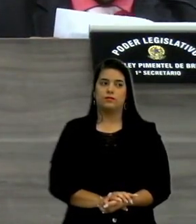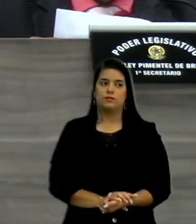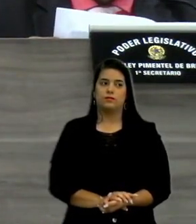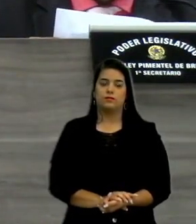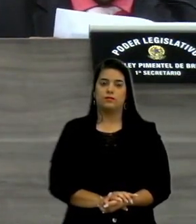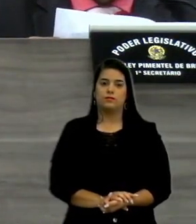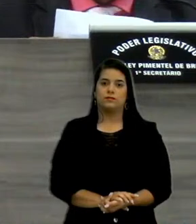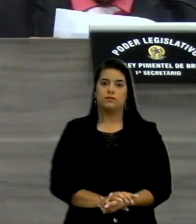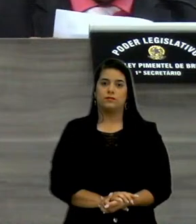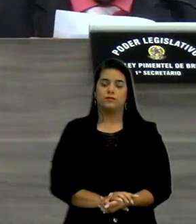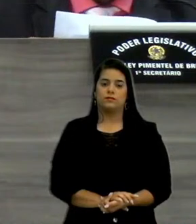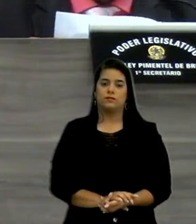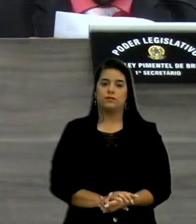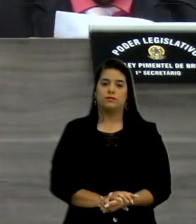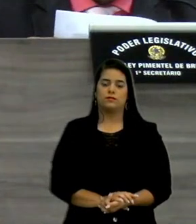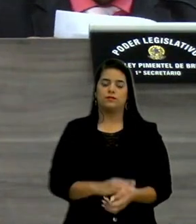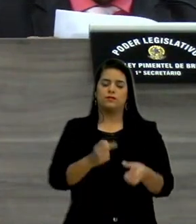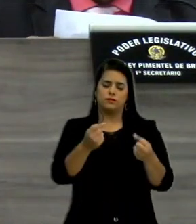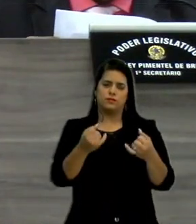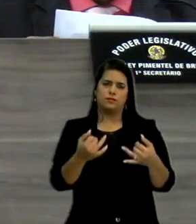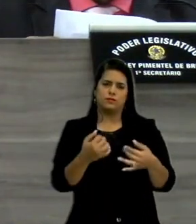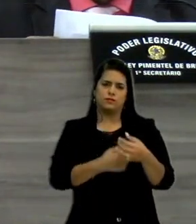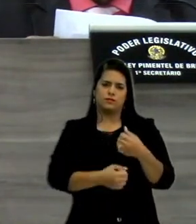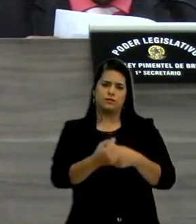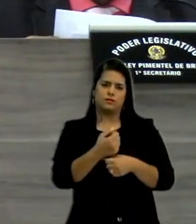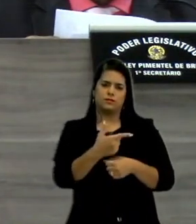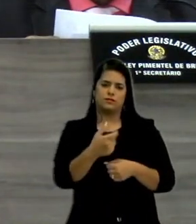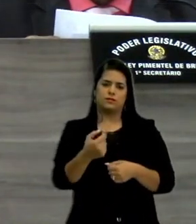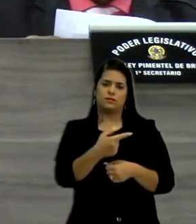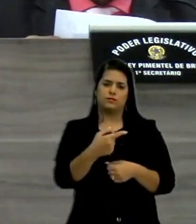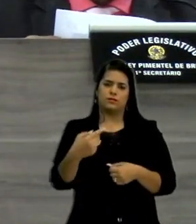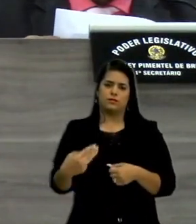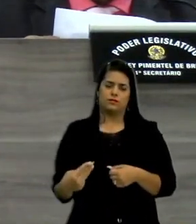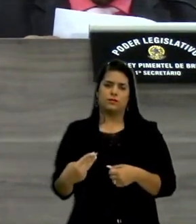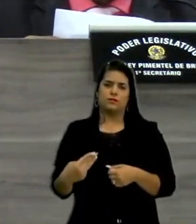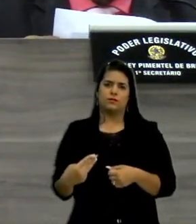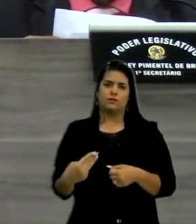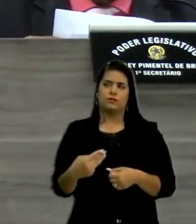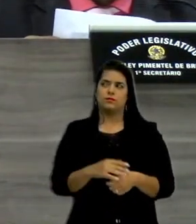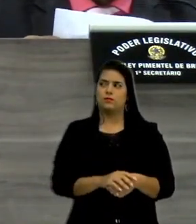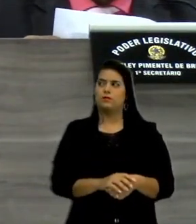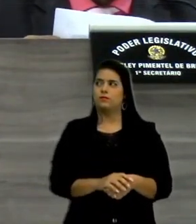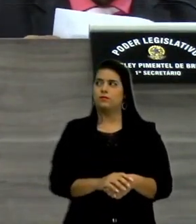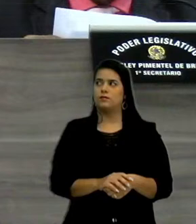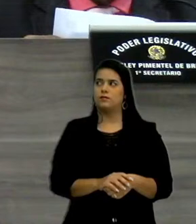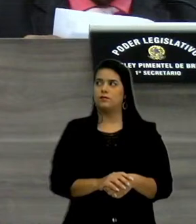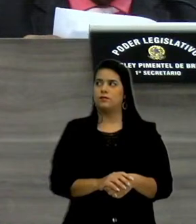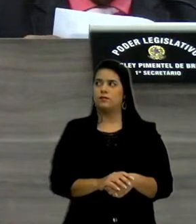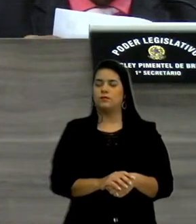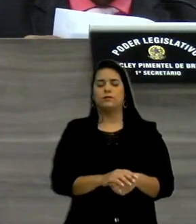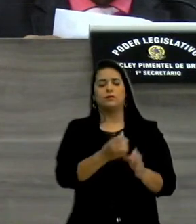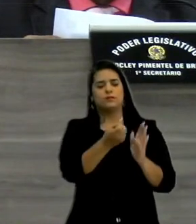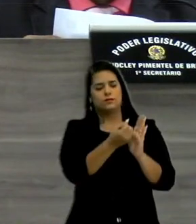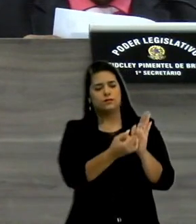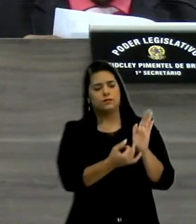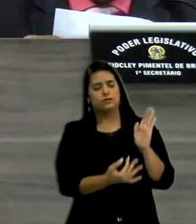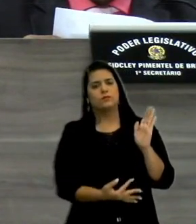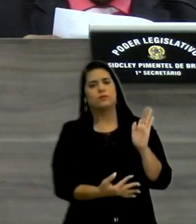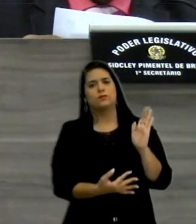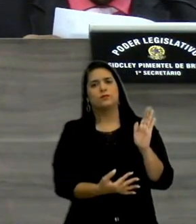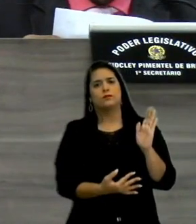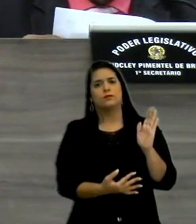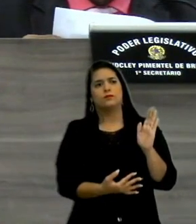Prestação de contas 2023. Identificação de gestores, ordenadores de despesa, item 2 do anexo 10